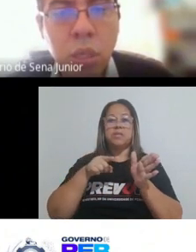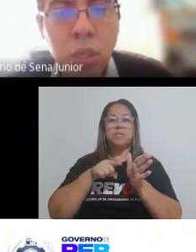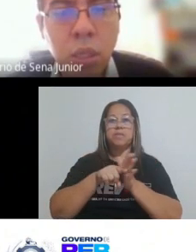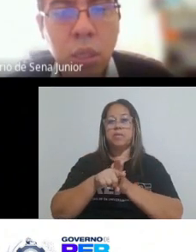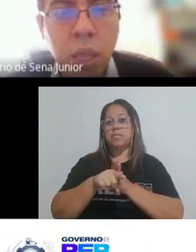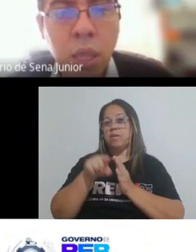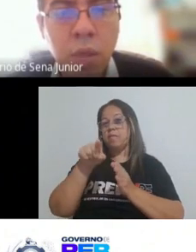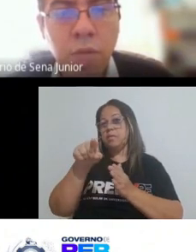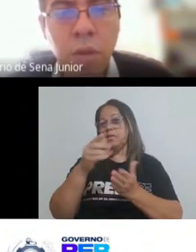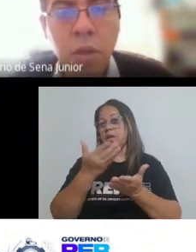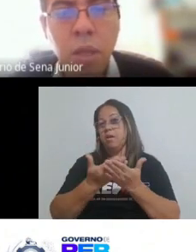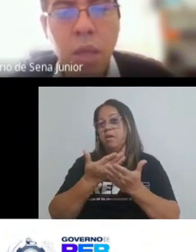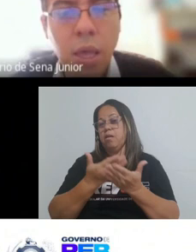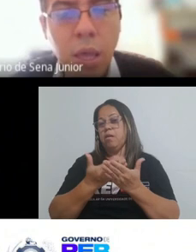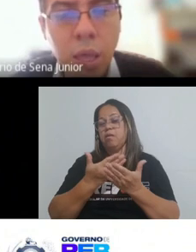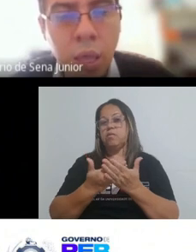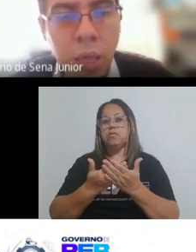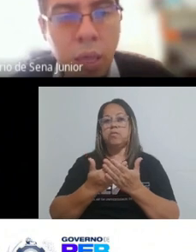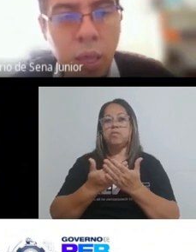estudante deve